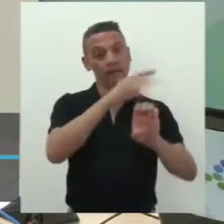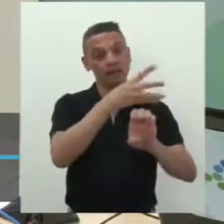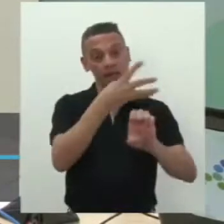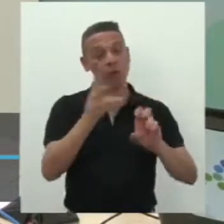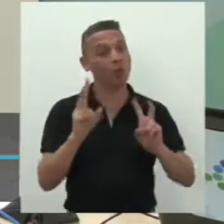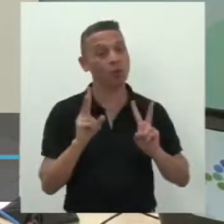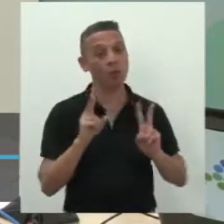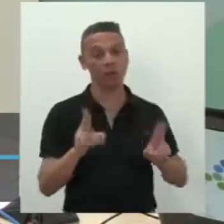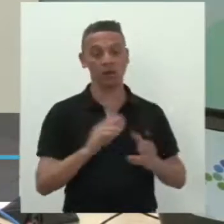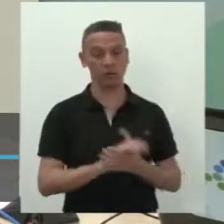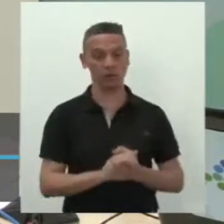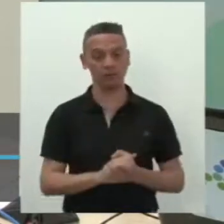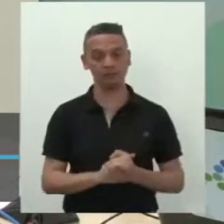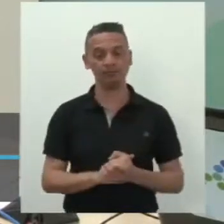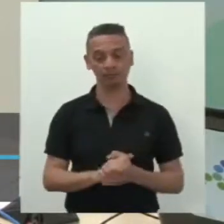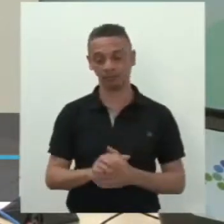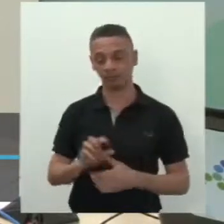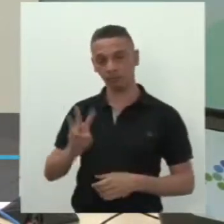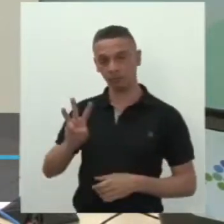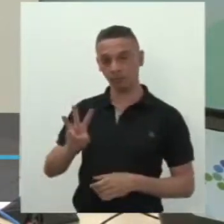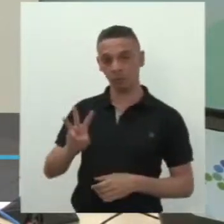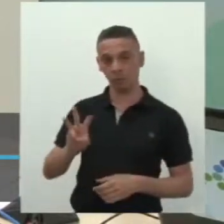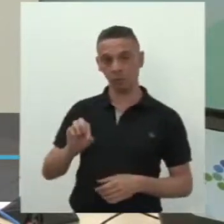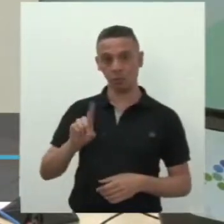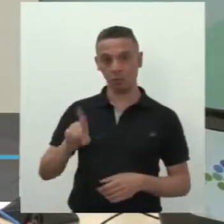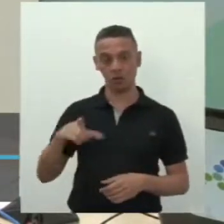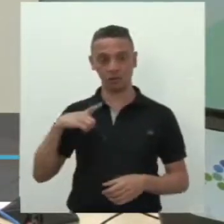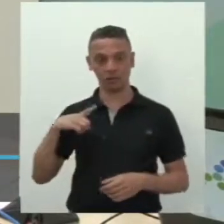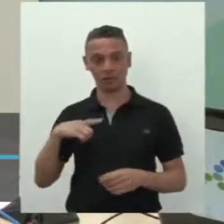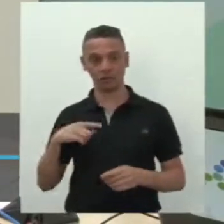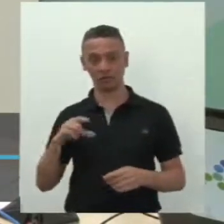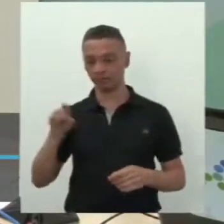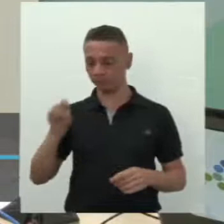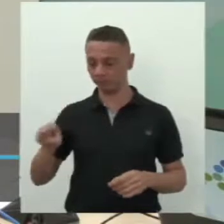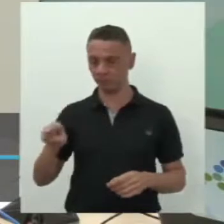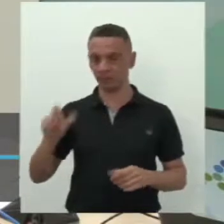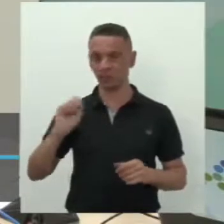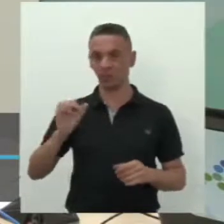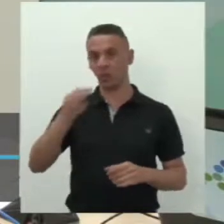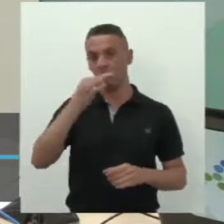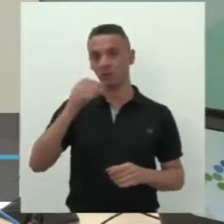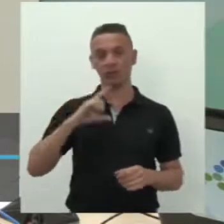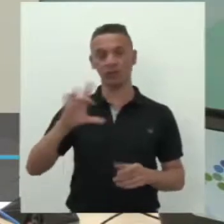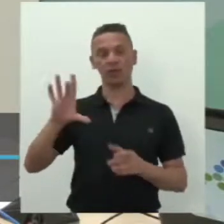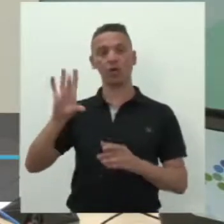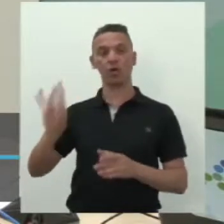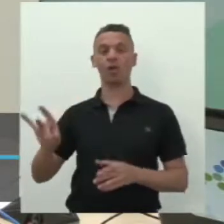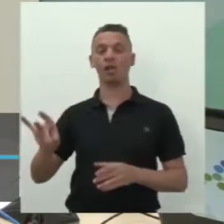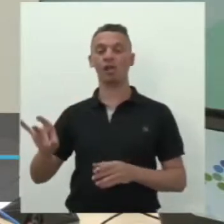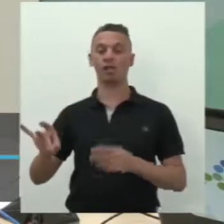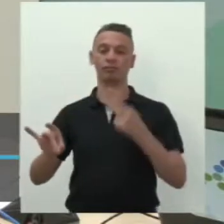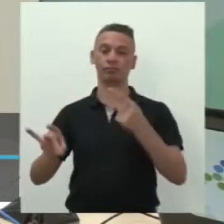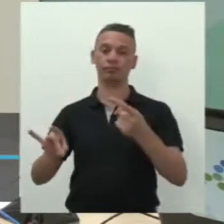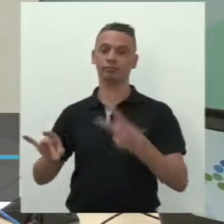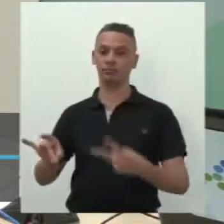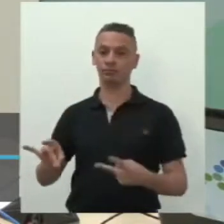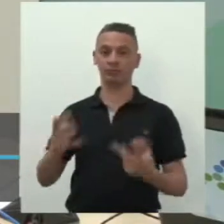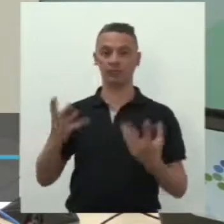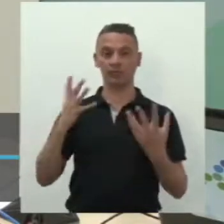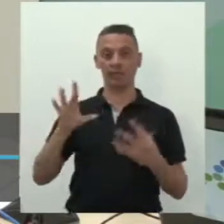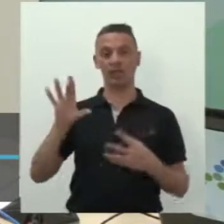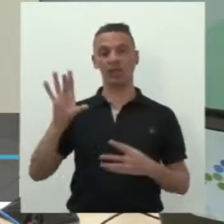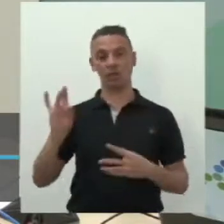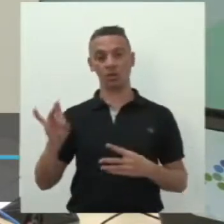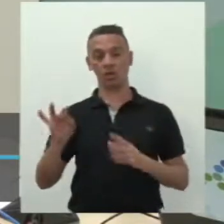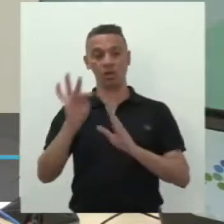única diferença é que quando você chegar lá no Word e colocar com o botão direito, você vai ter uma opção a mais de colar. Ele vai te perguntar se você quer colar